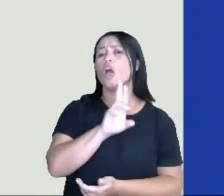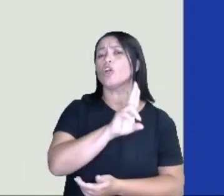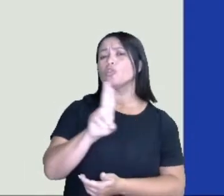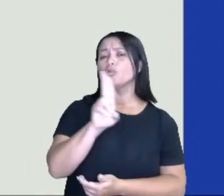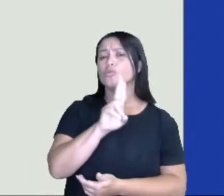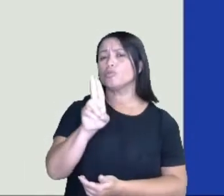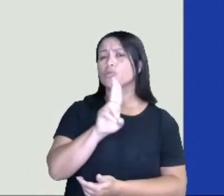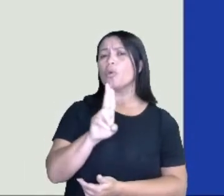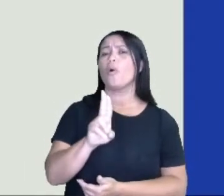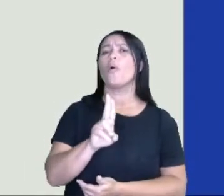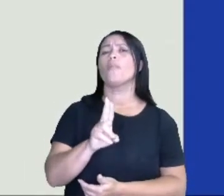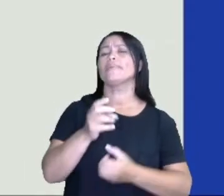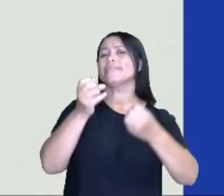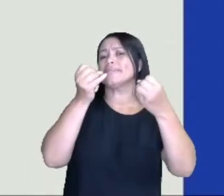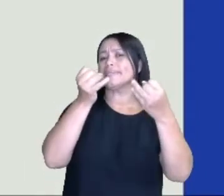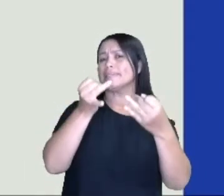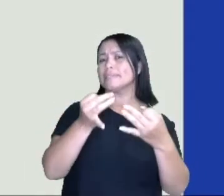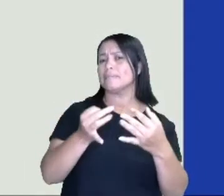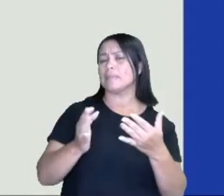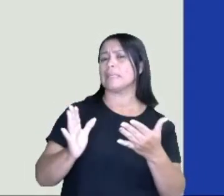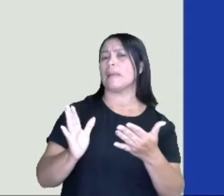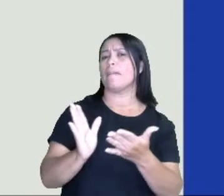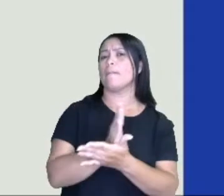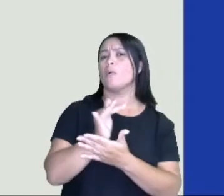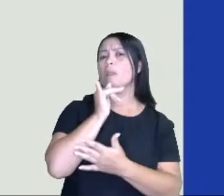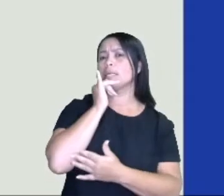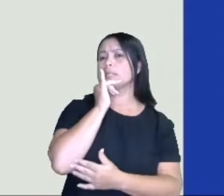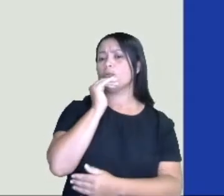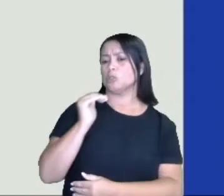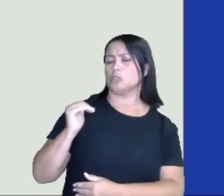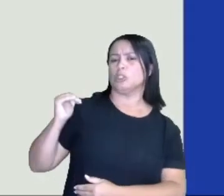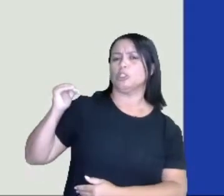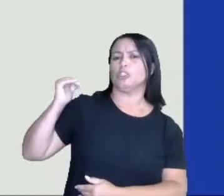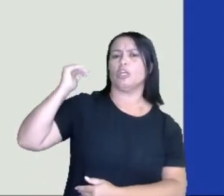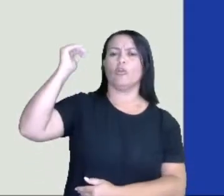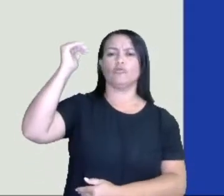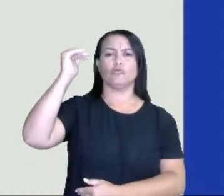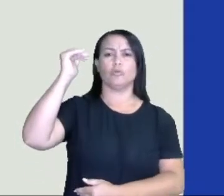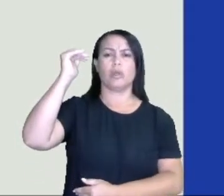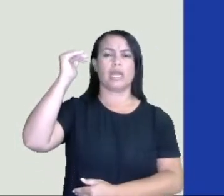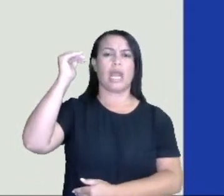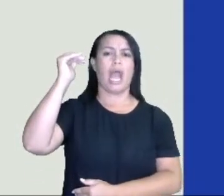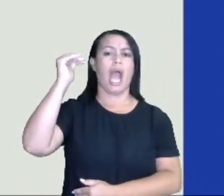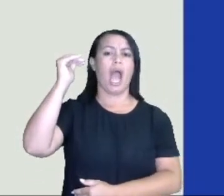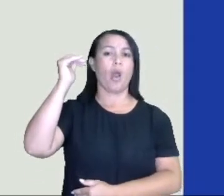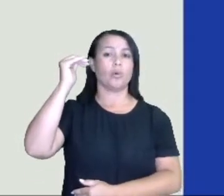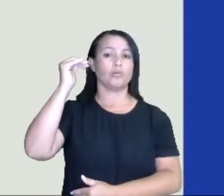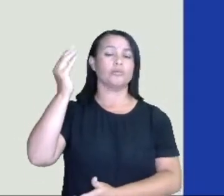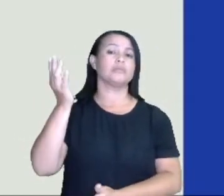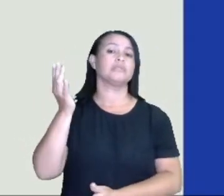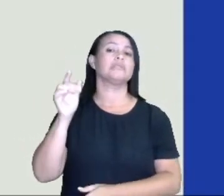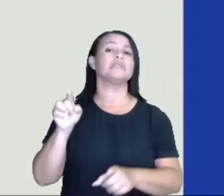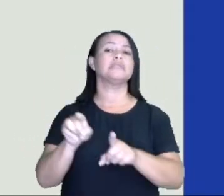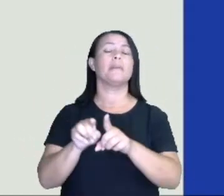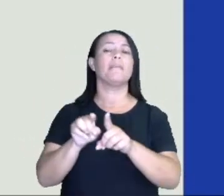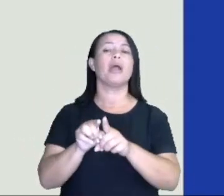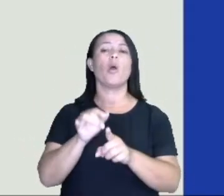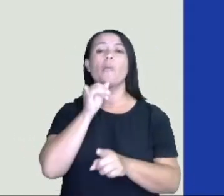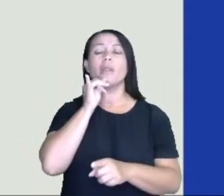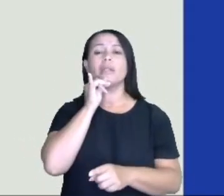que designam altos cargos, dignidade ou postos. Isso mesmo,